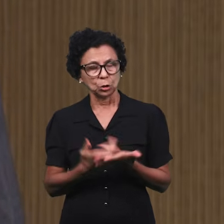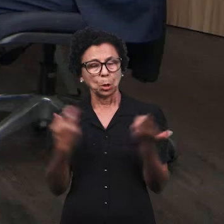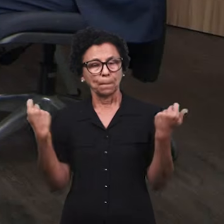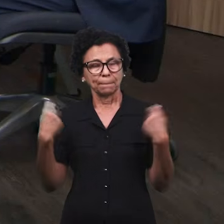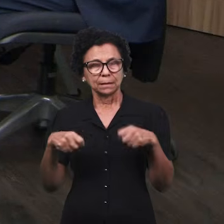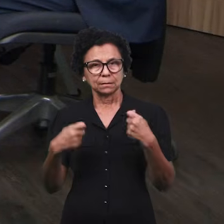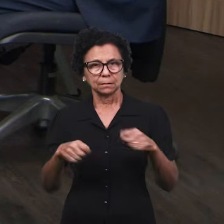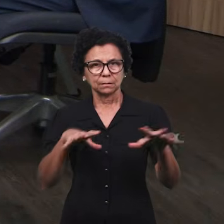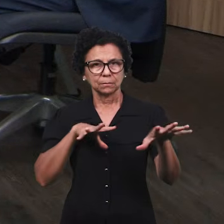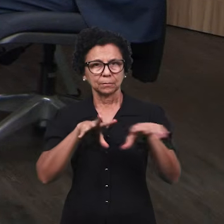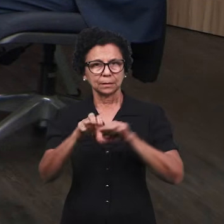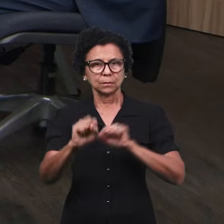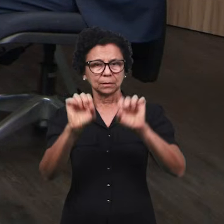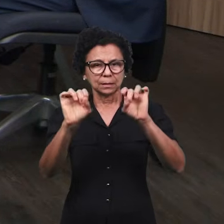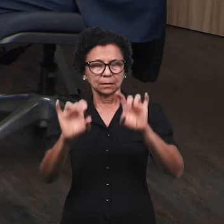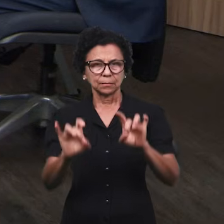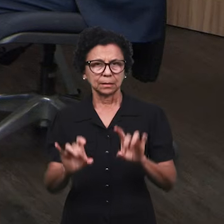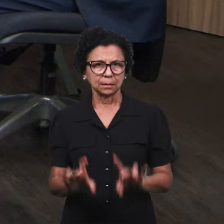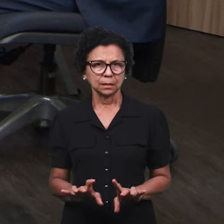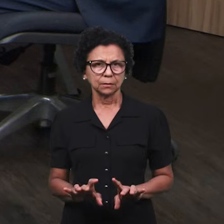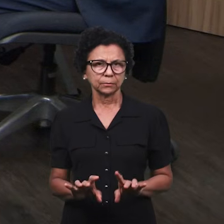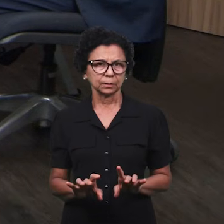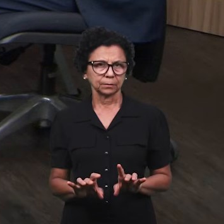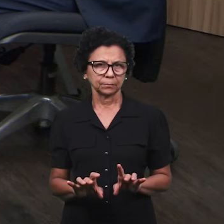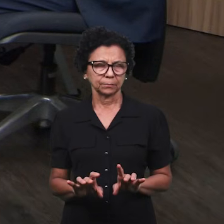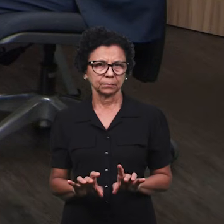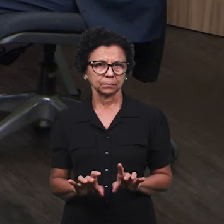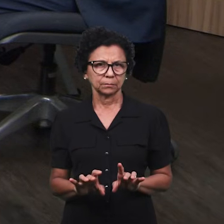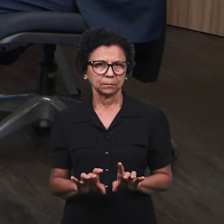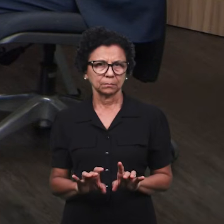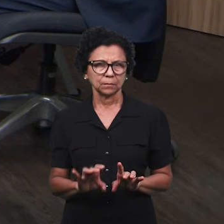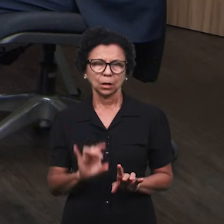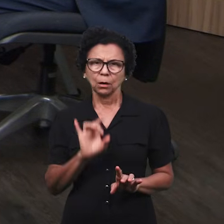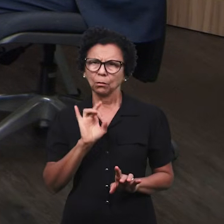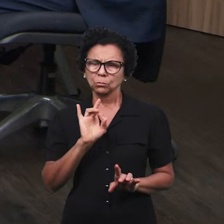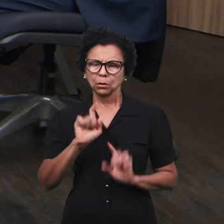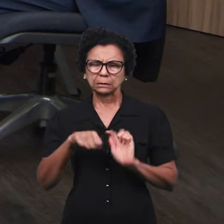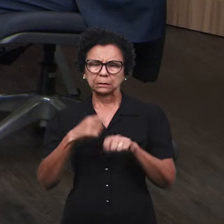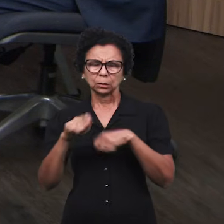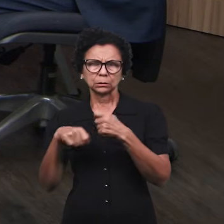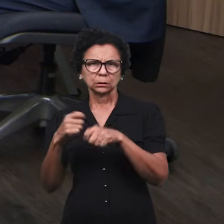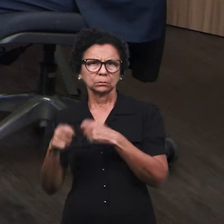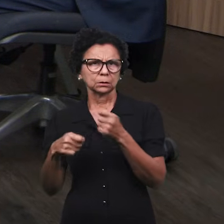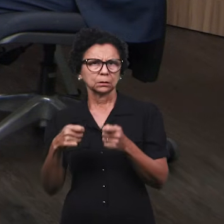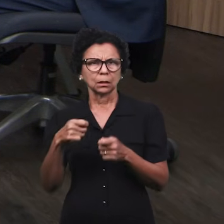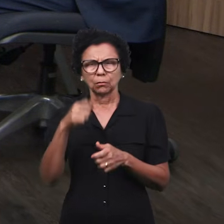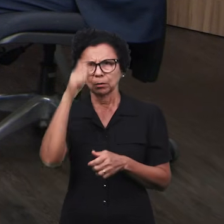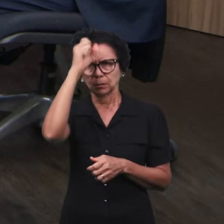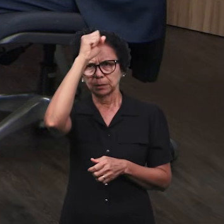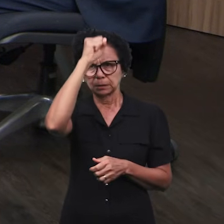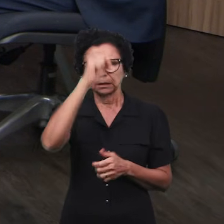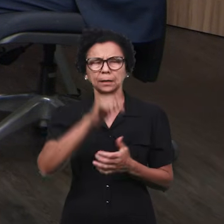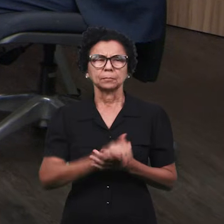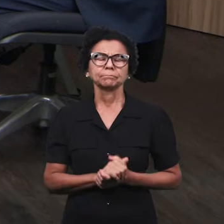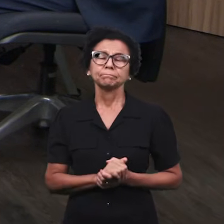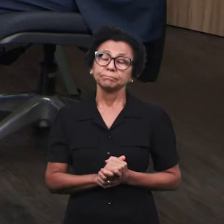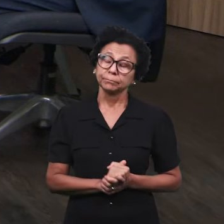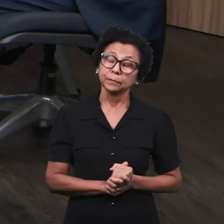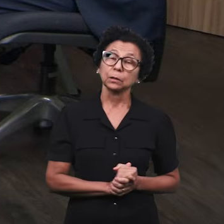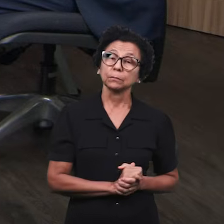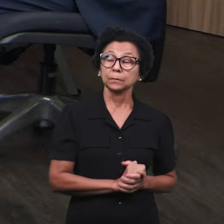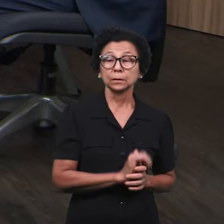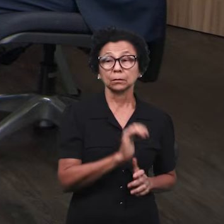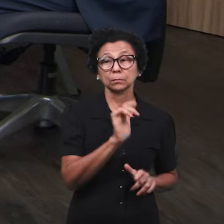Libras? Então, é uma pergunta muito polêmica, né? Porque tem os sinalizantes, que são as pessoas que sabem Libras, mas não tem